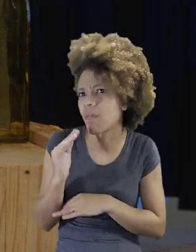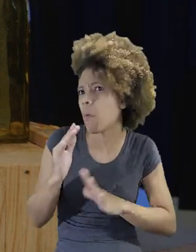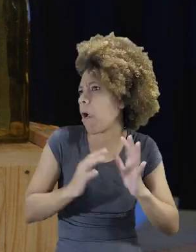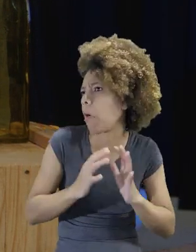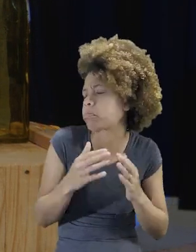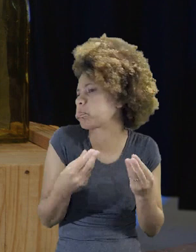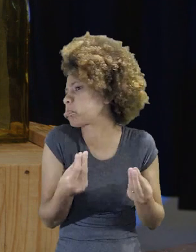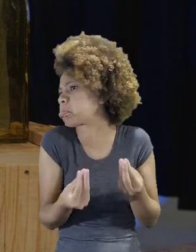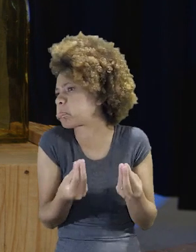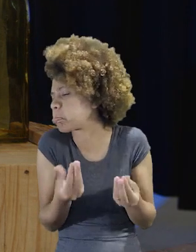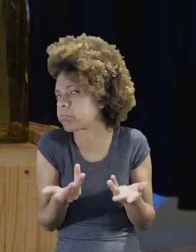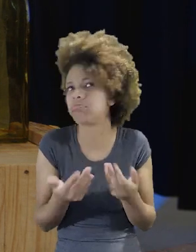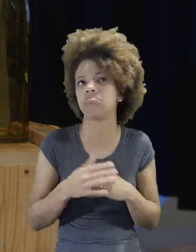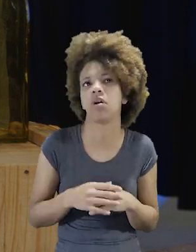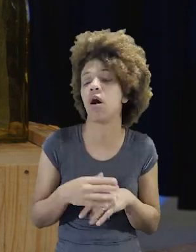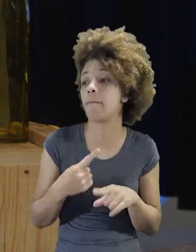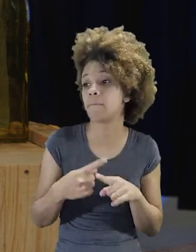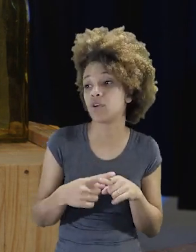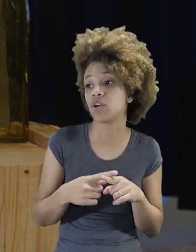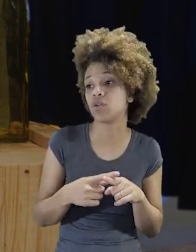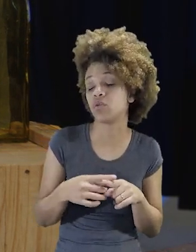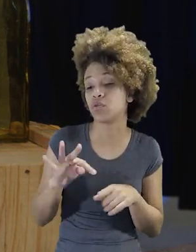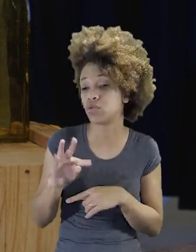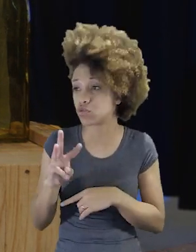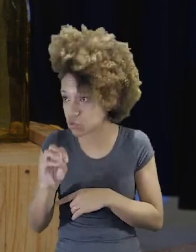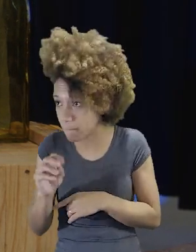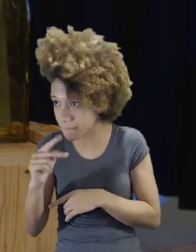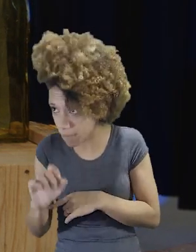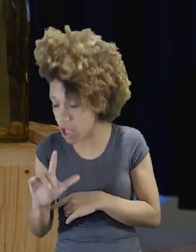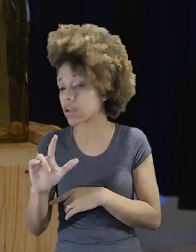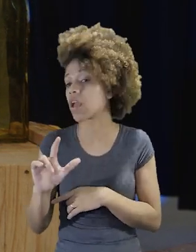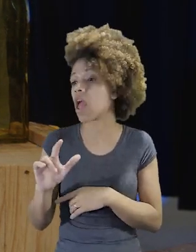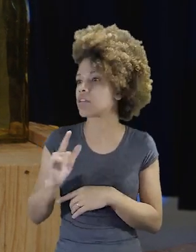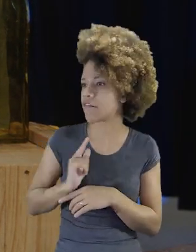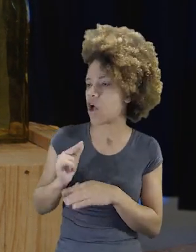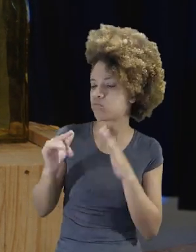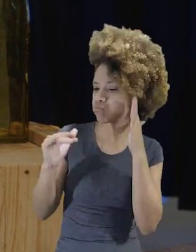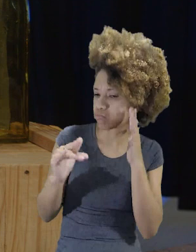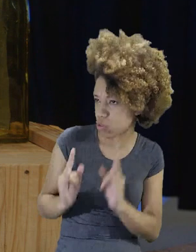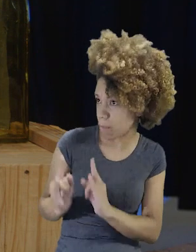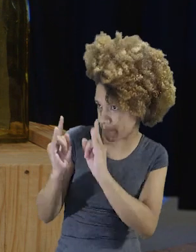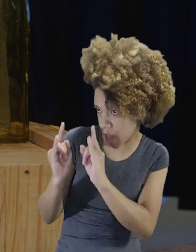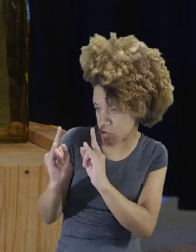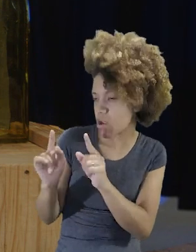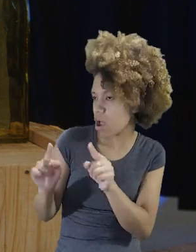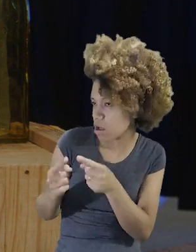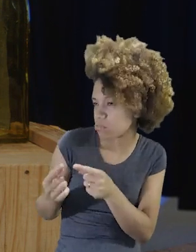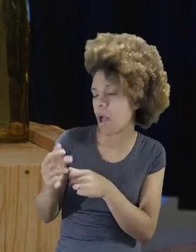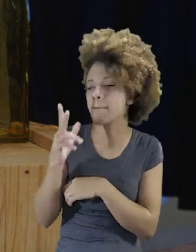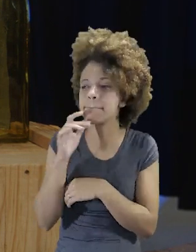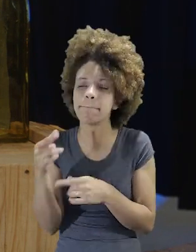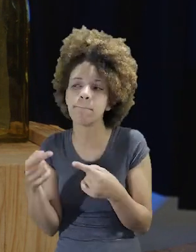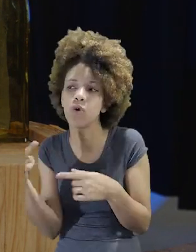notório estava num estúdio um prédio gravando umas músicas e o Tupac